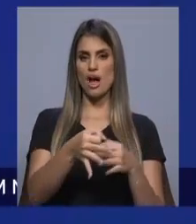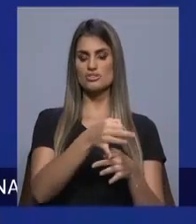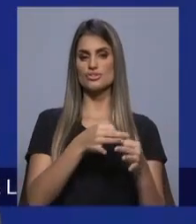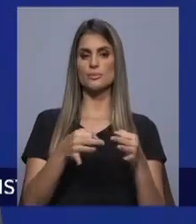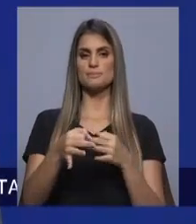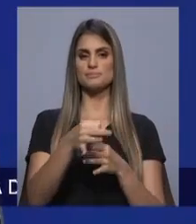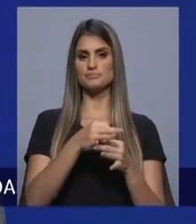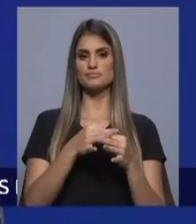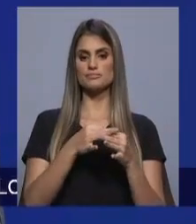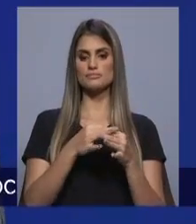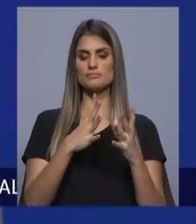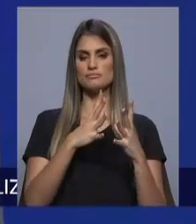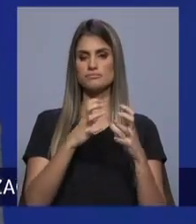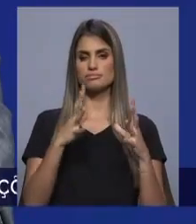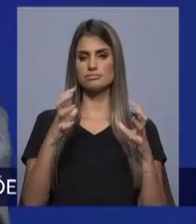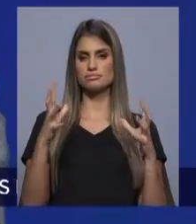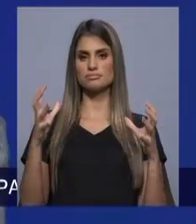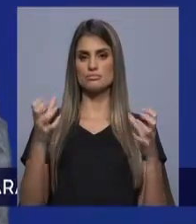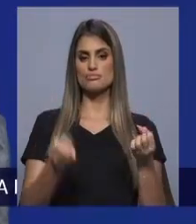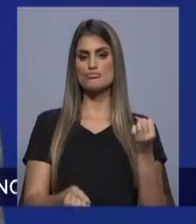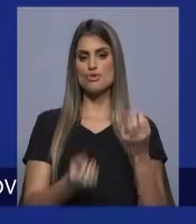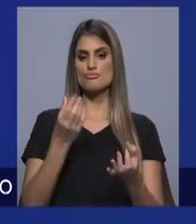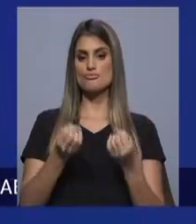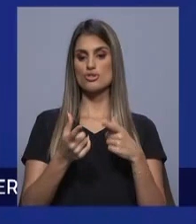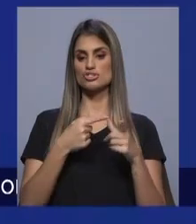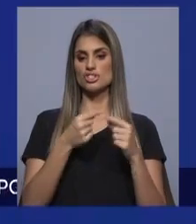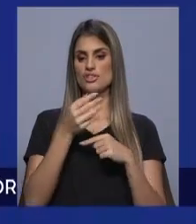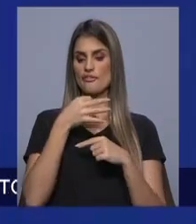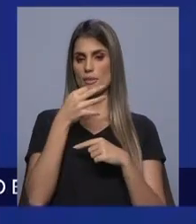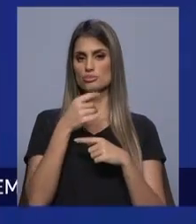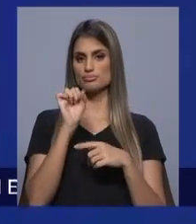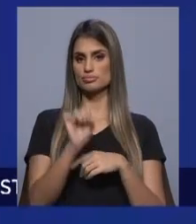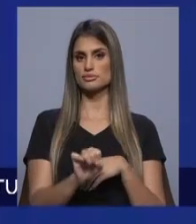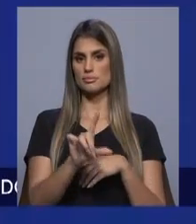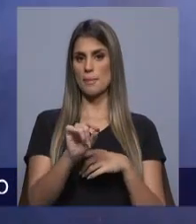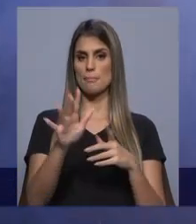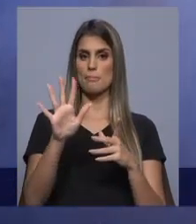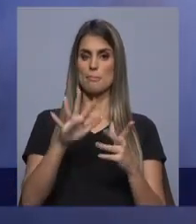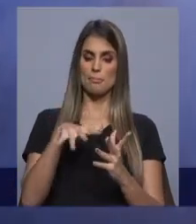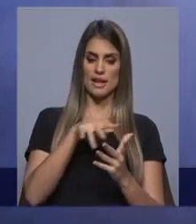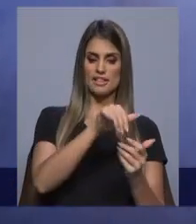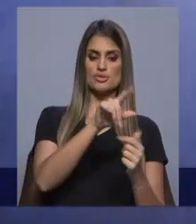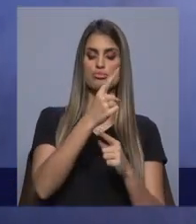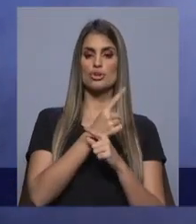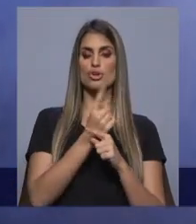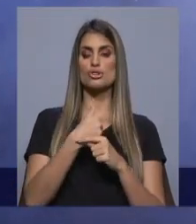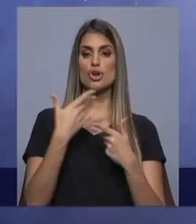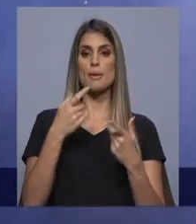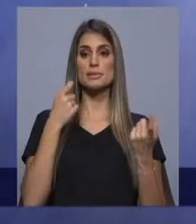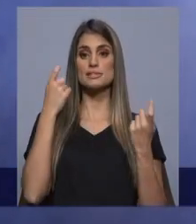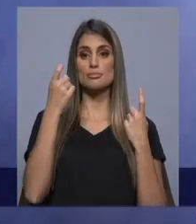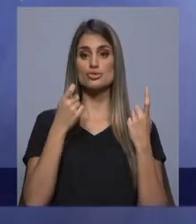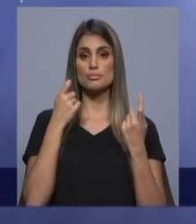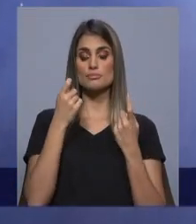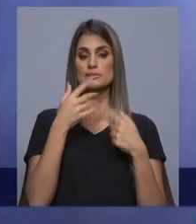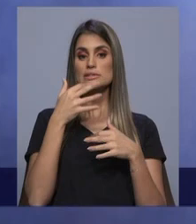que são, no fundo, as grandes maternidades de estrelas. E quando falamos de maternidade de estrelas, também são de planetas. Porque nós agora que pensamos com cada vez